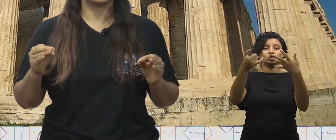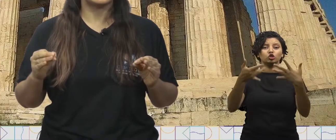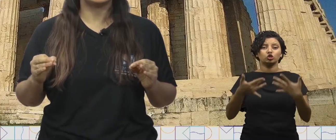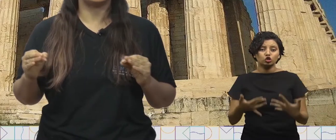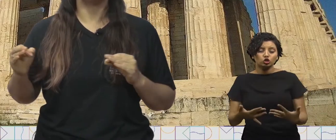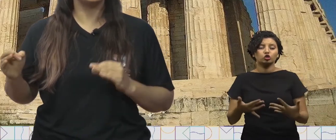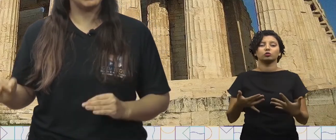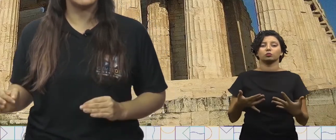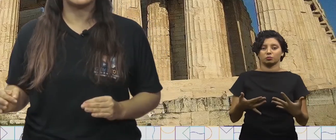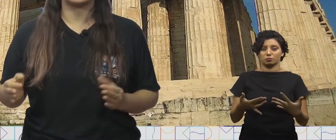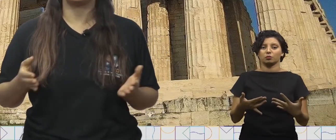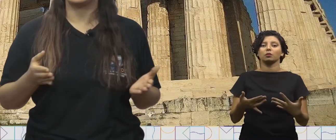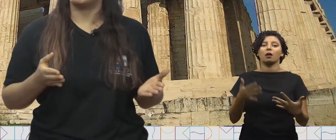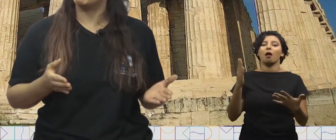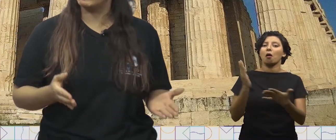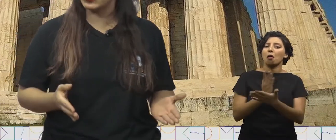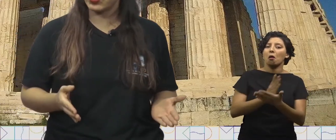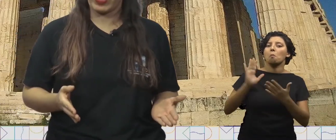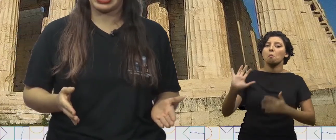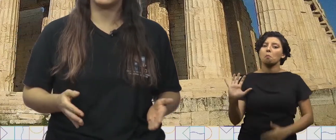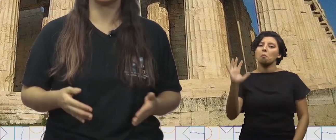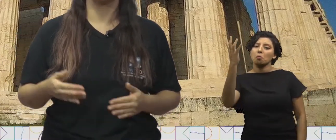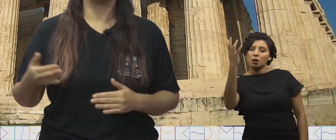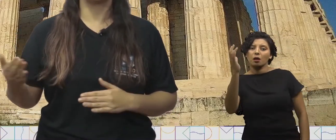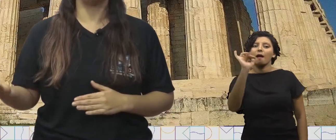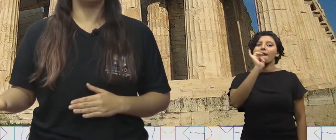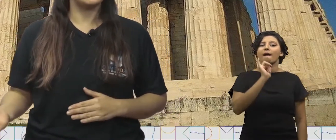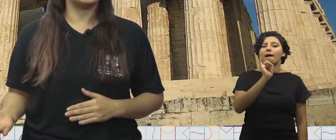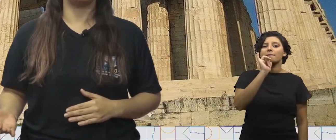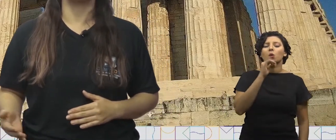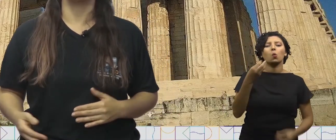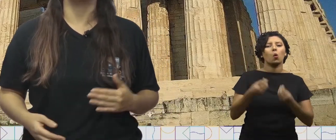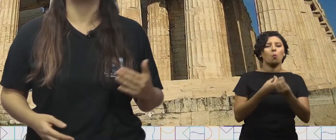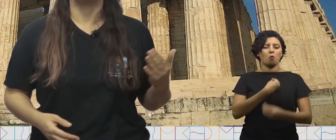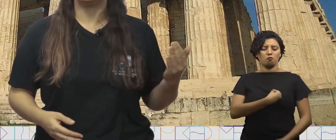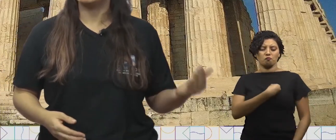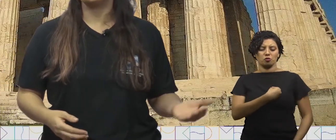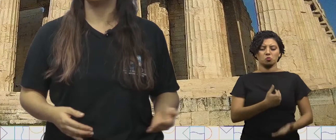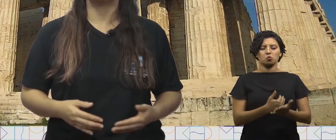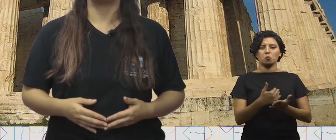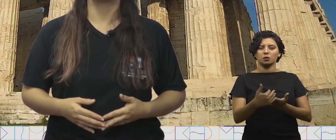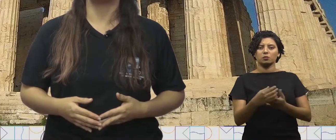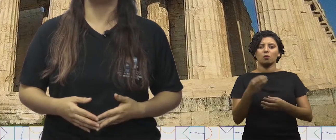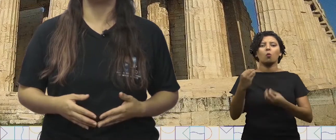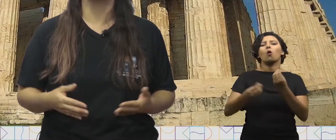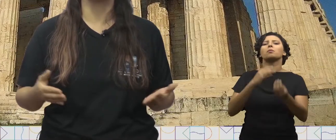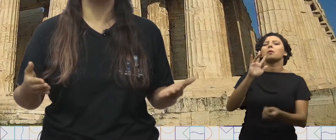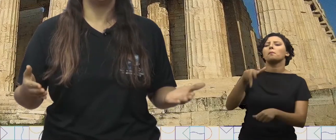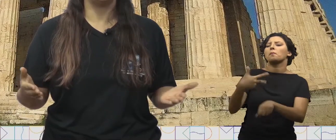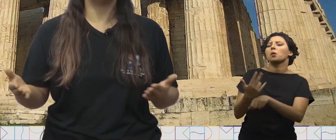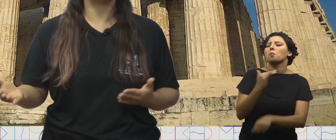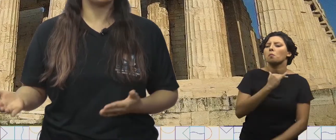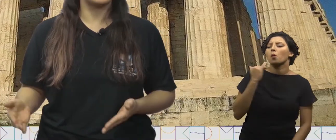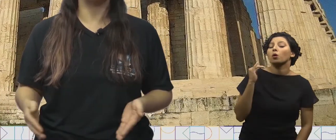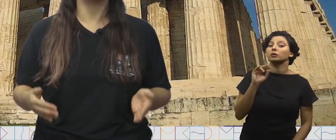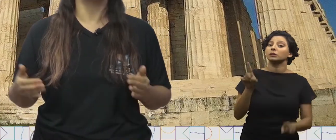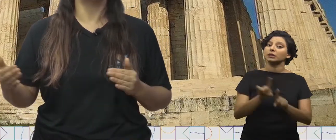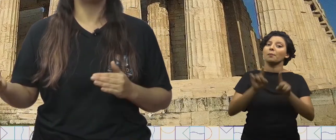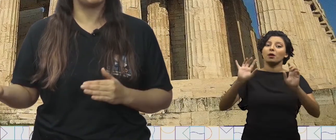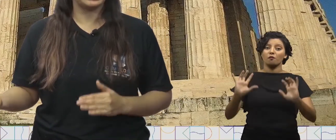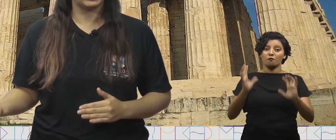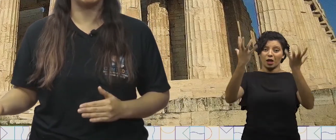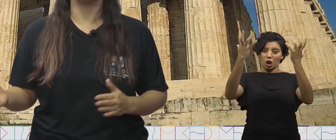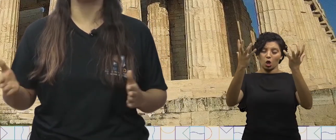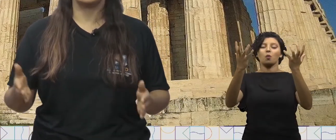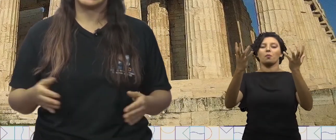histórias era explicar alguns fatos, como a origem da vida, a vida após a morte ou até mesmo